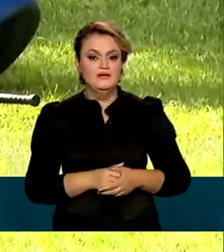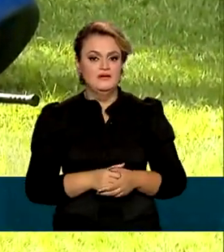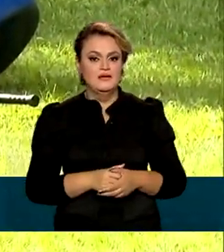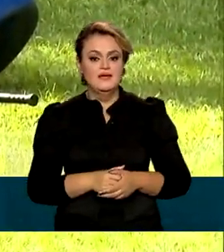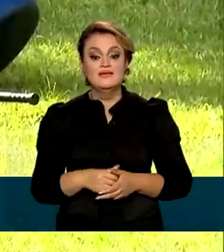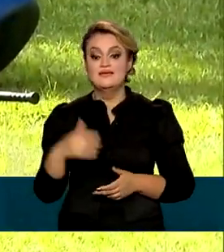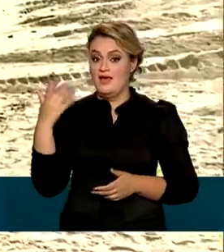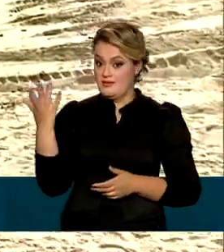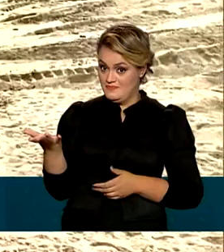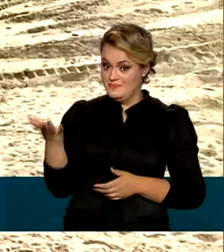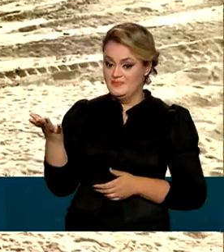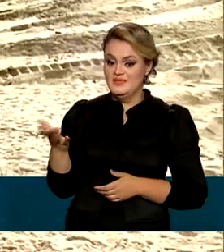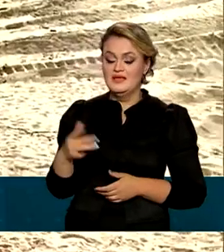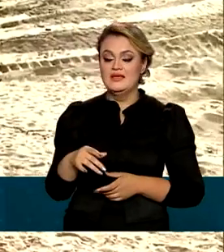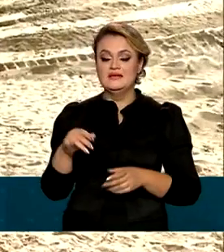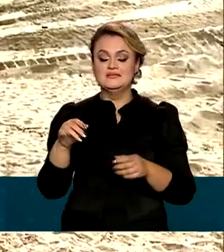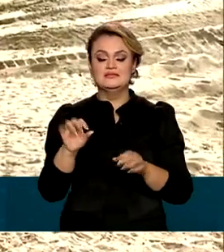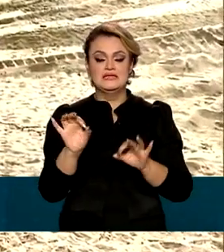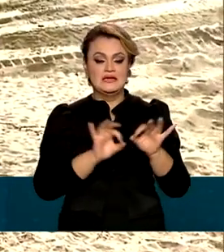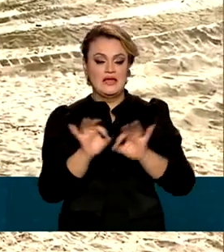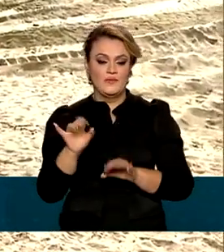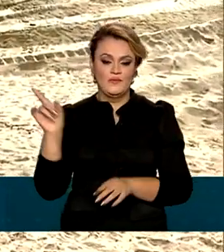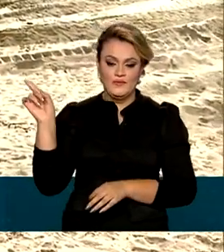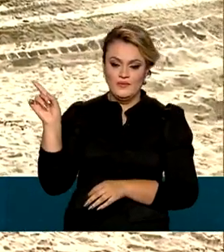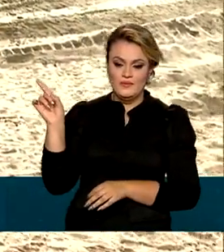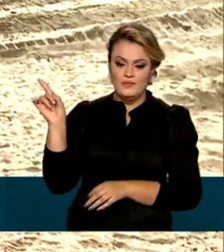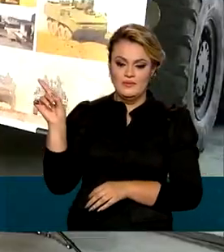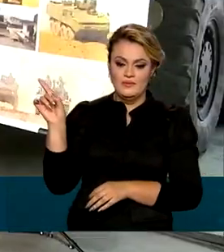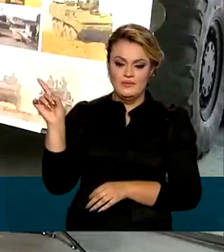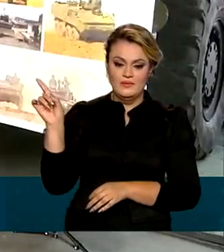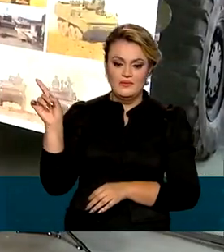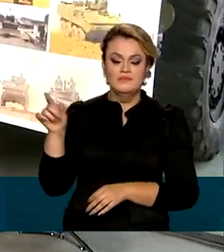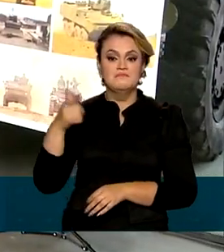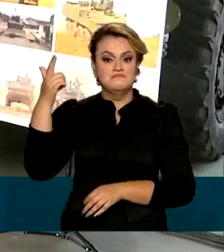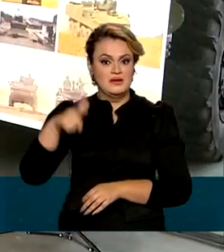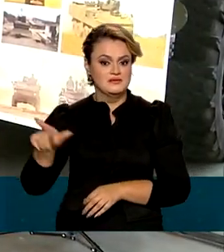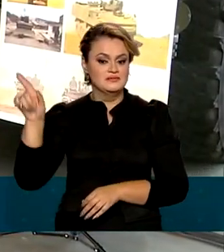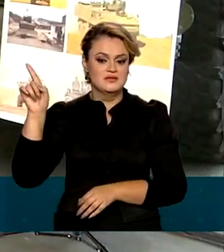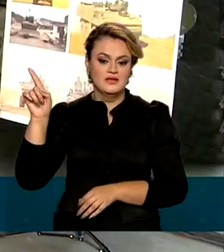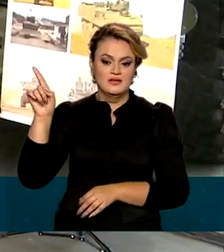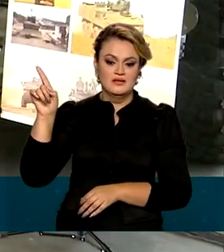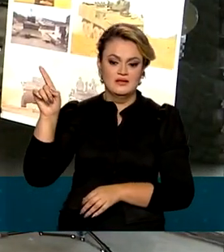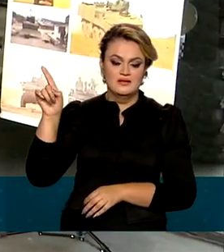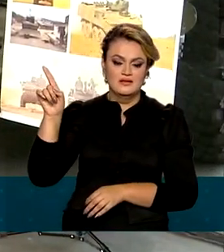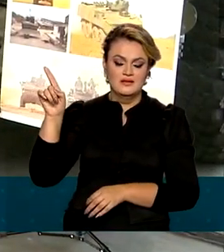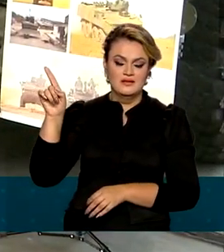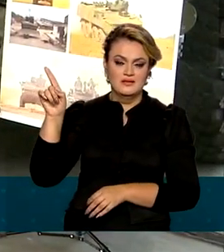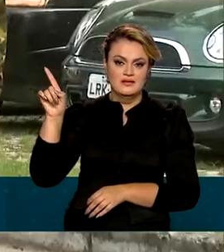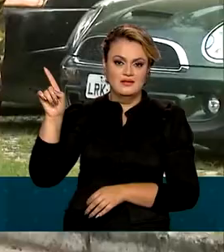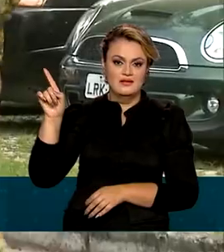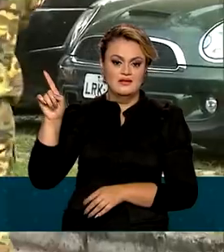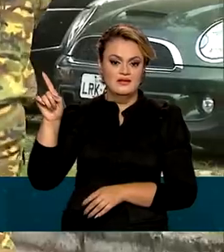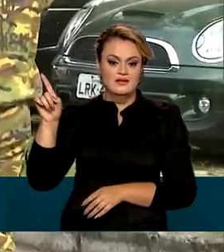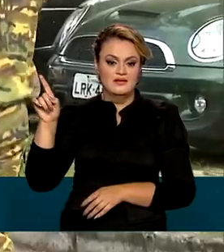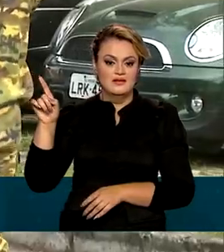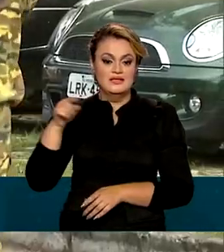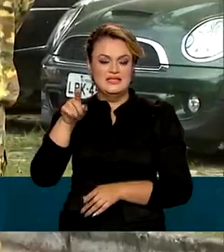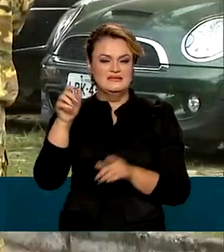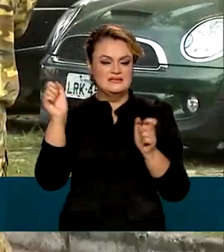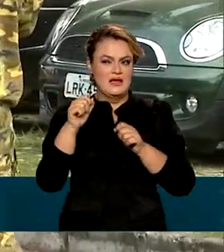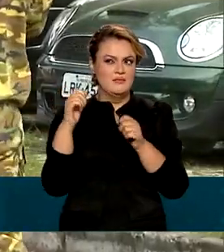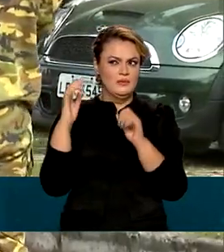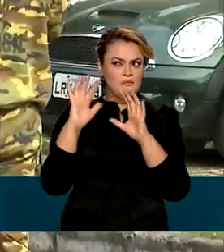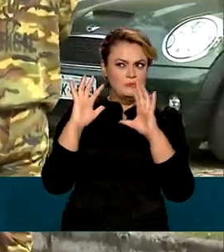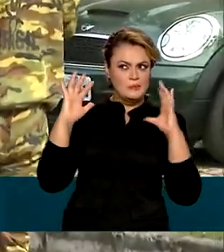para isso foram usados carros lagarta anfíbios viaturas blindadas com capacidade de operação em ambiente